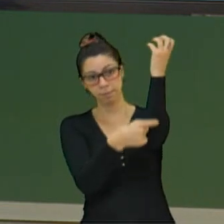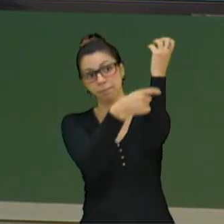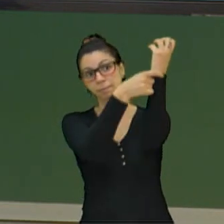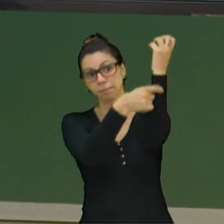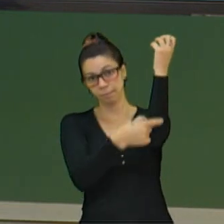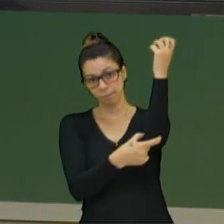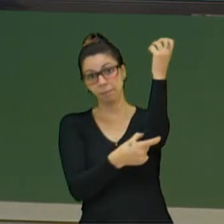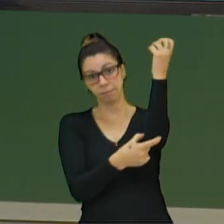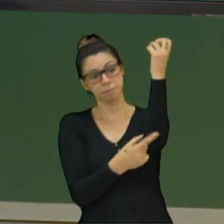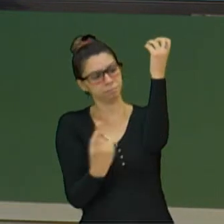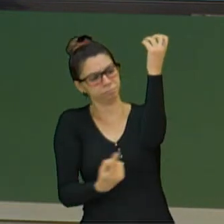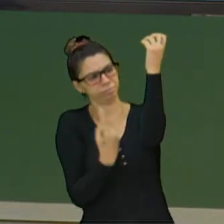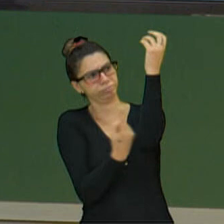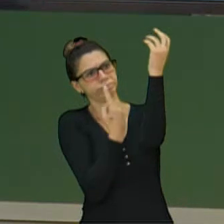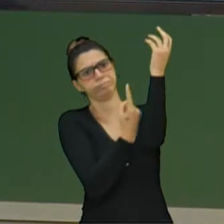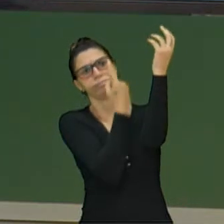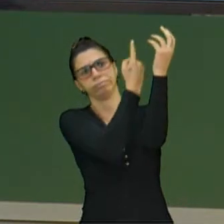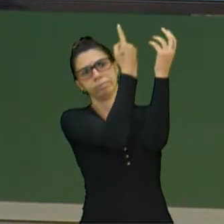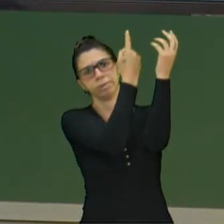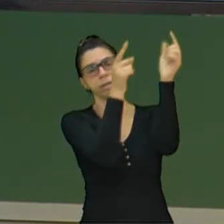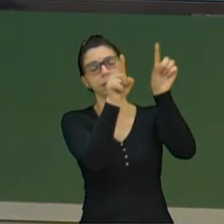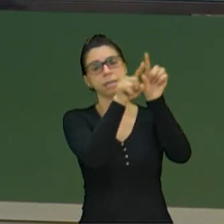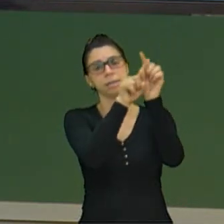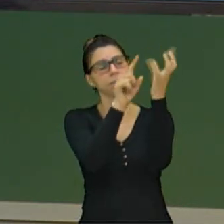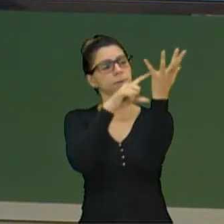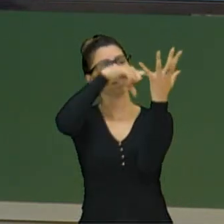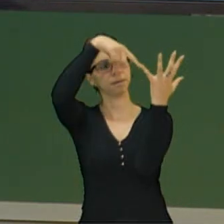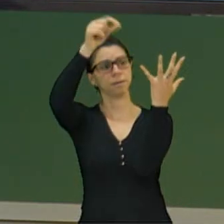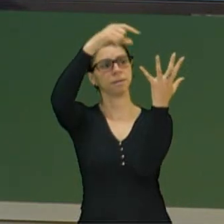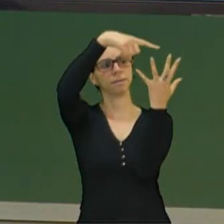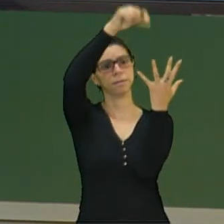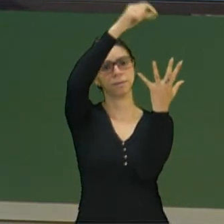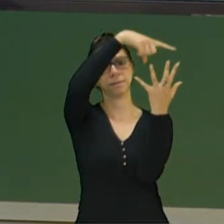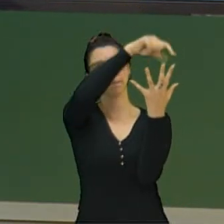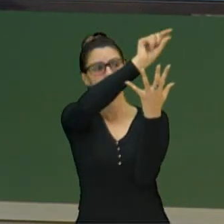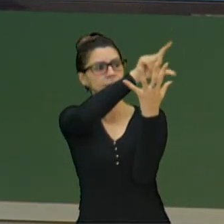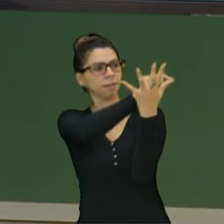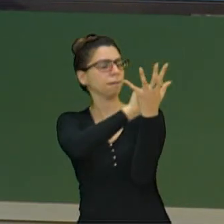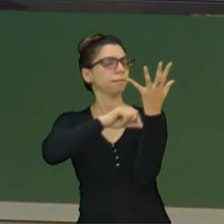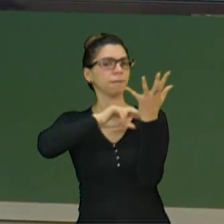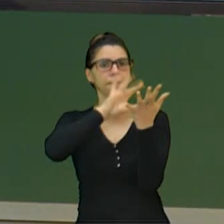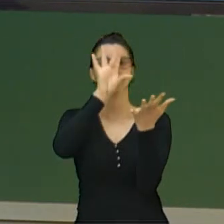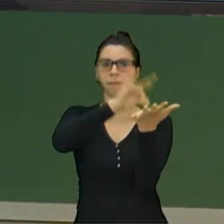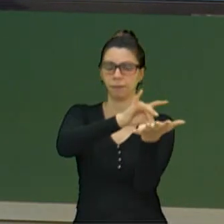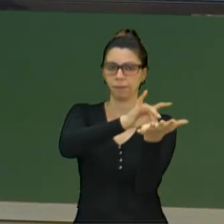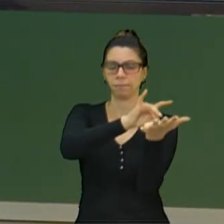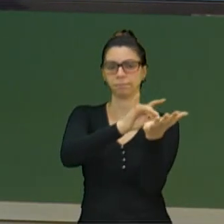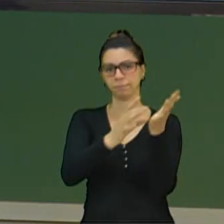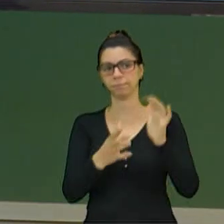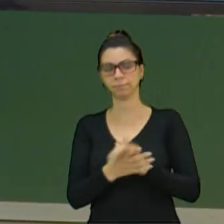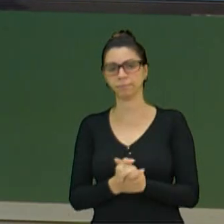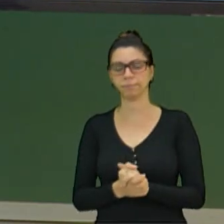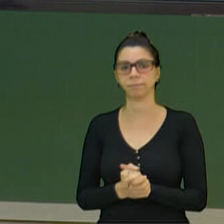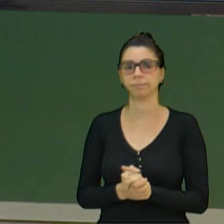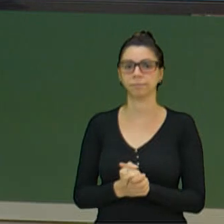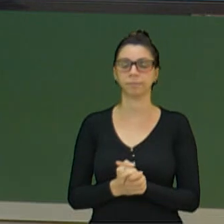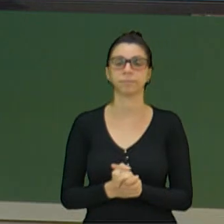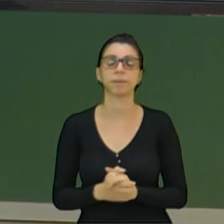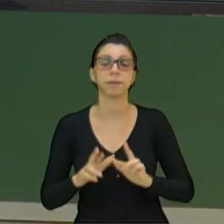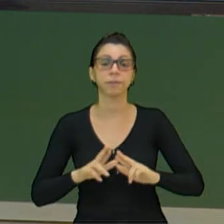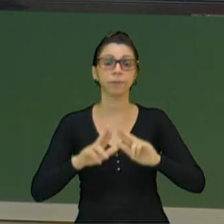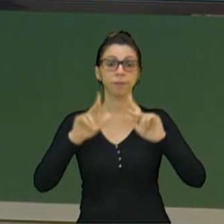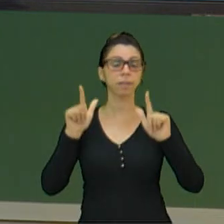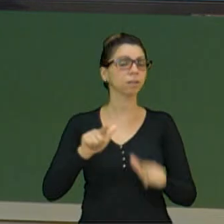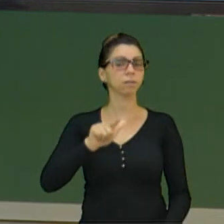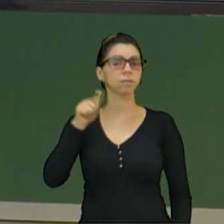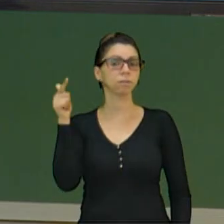ser bem alto, e também vai ter muitas folhas de verdade, diferente das pteridófitas, que tinham folíolos, que são